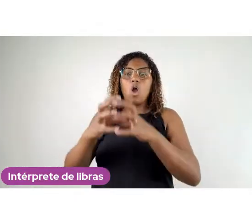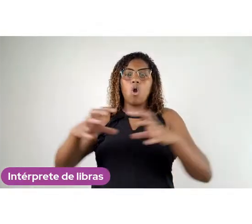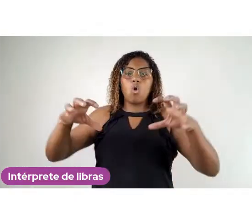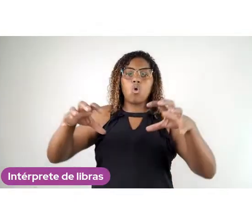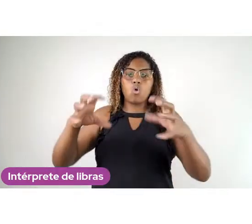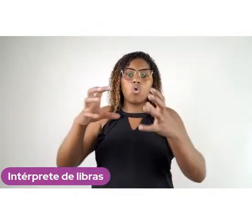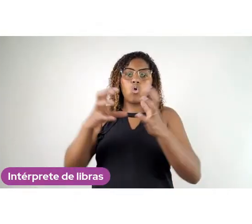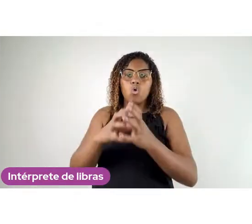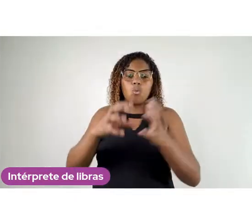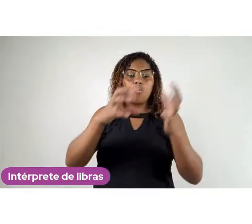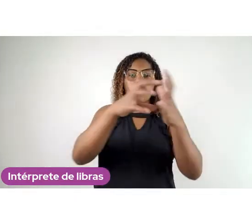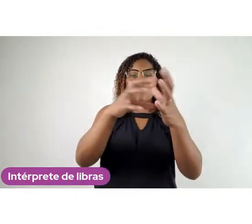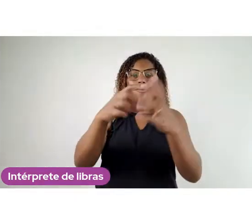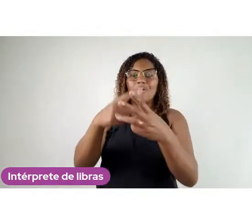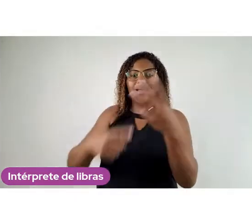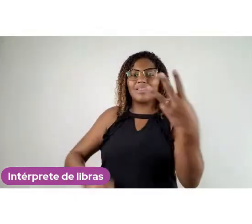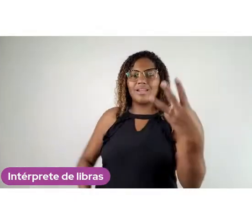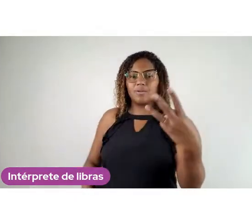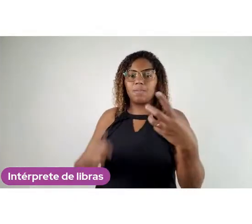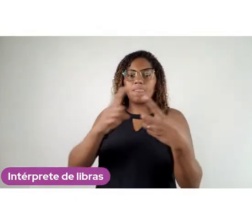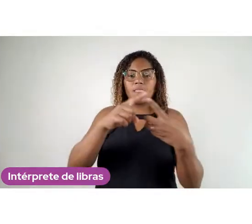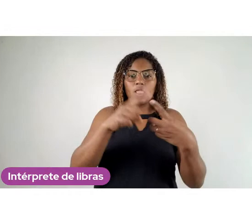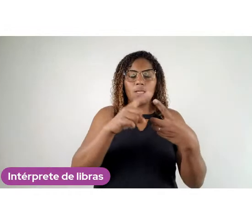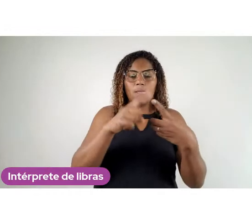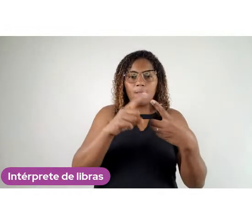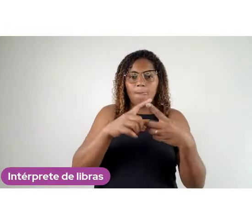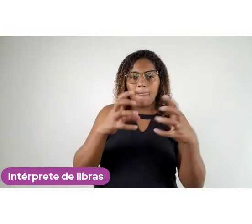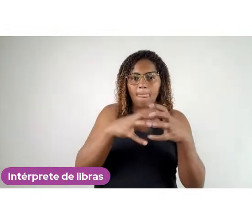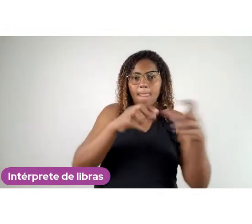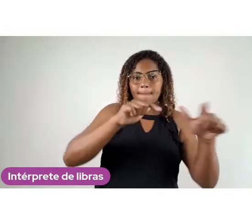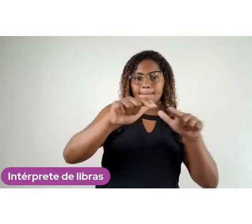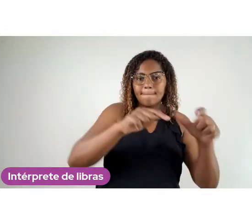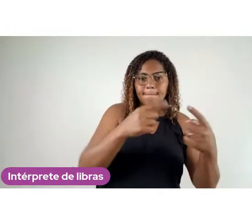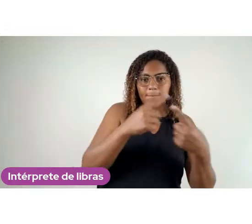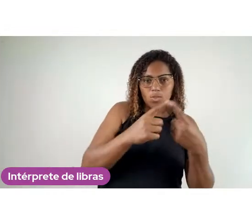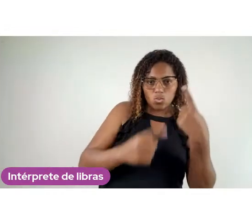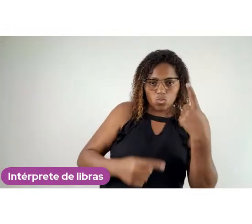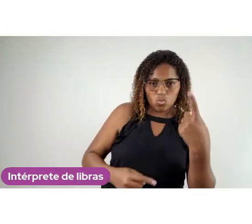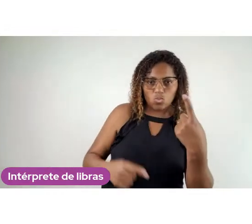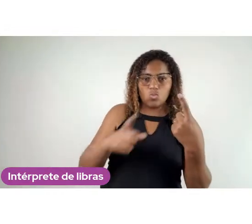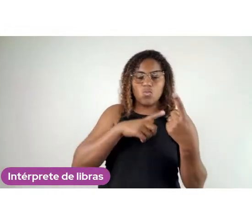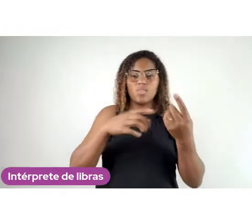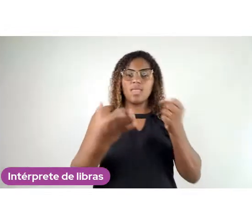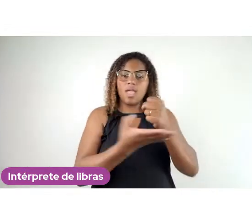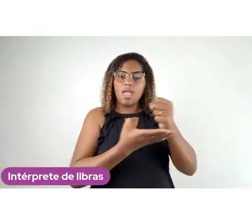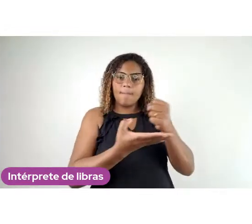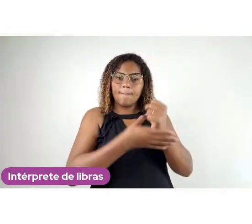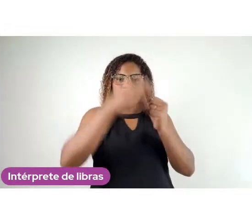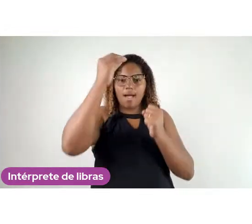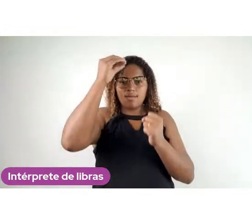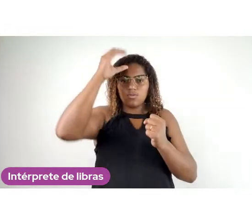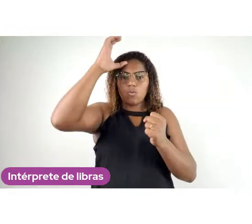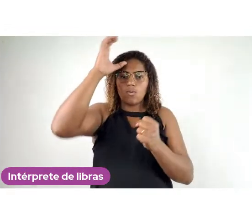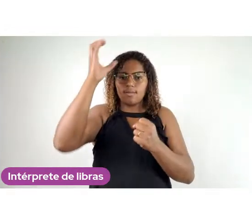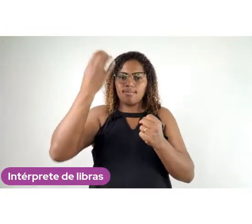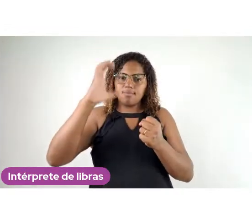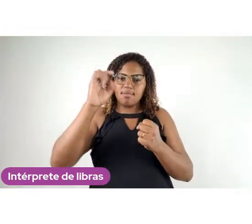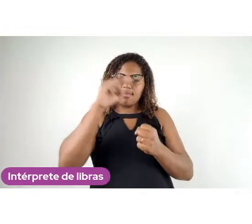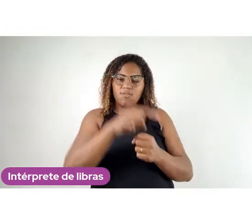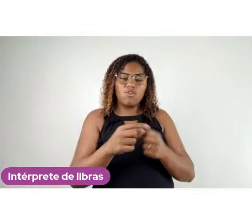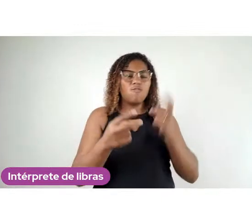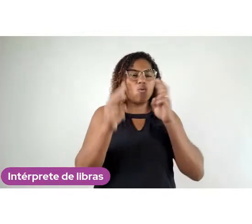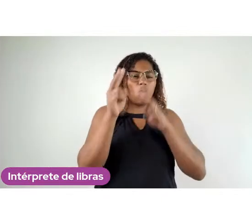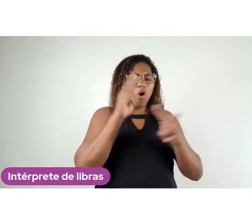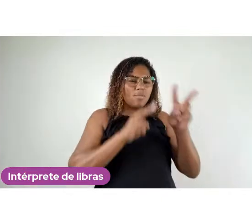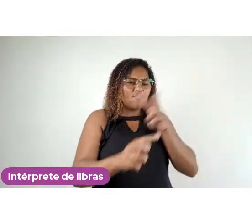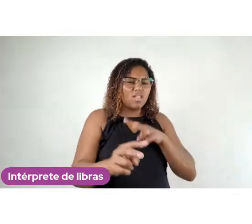de Grupo de Trabalho 1, e no Grupo de Trabalho 1 tem a base do conhecimento científico, ou seja, as observações, os